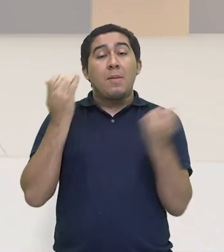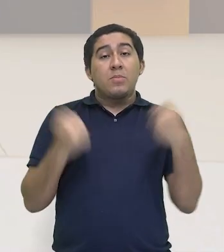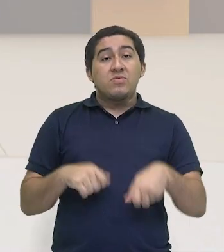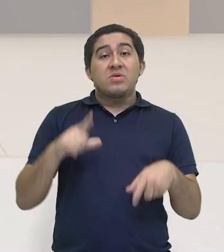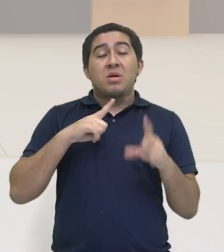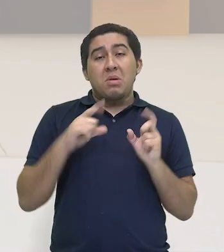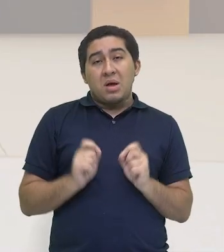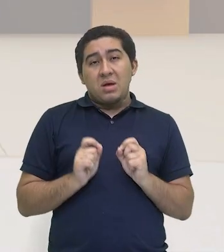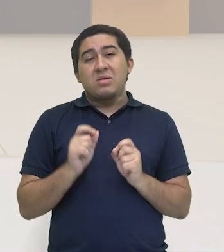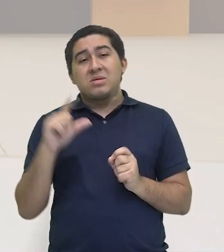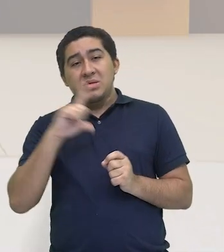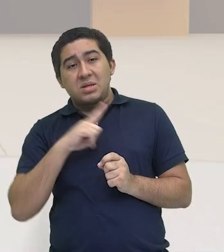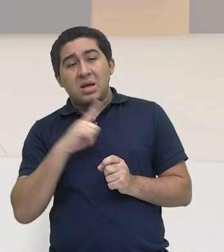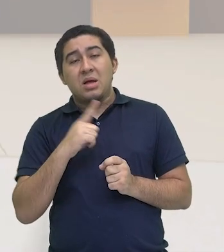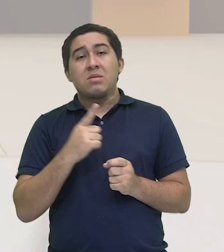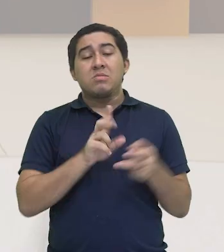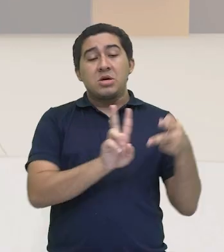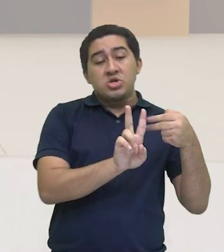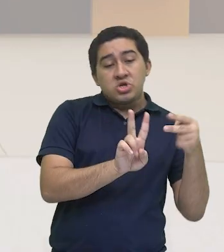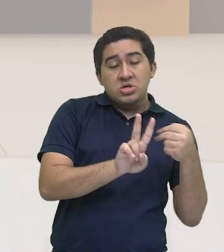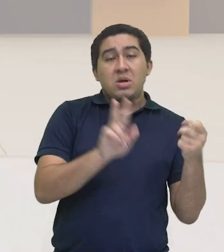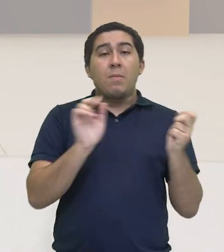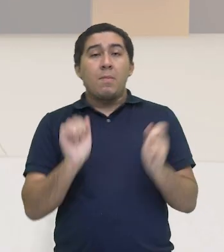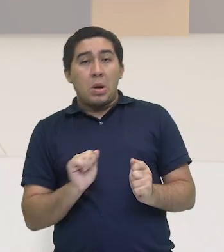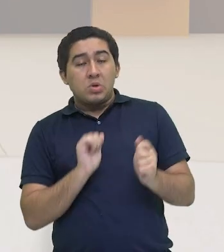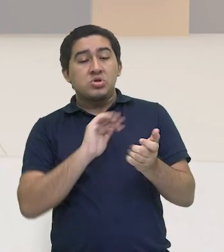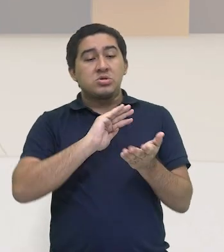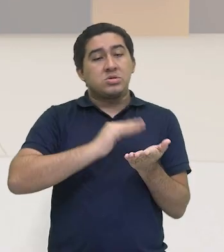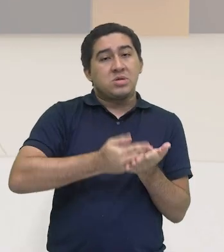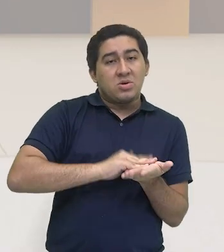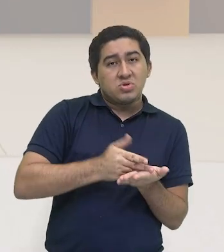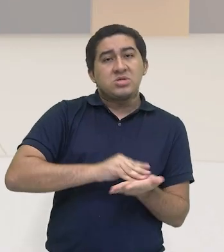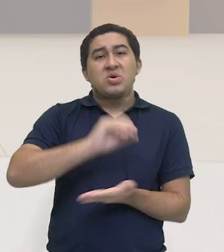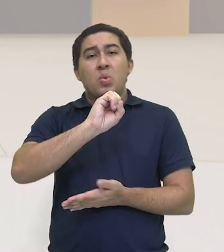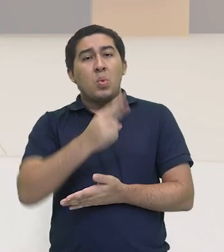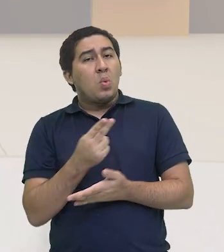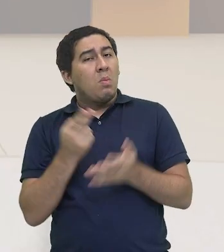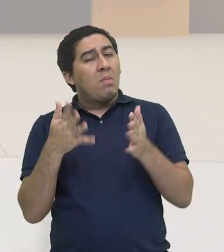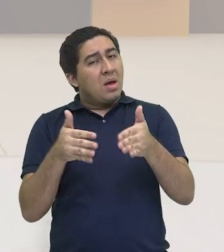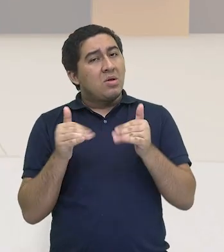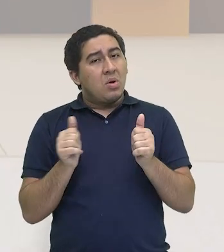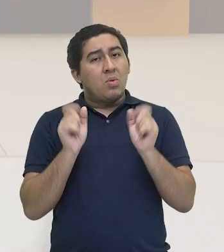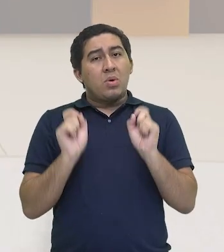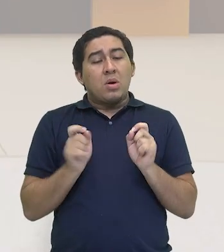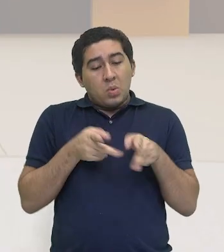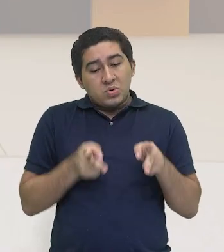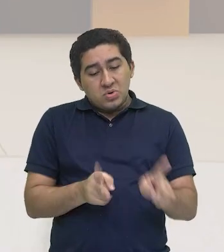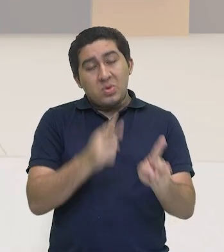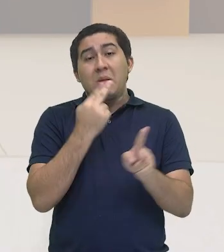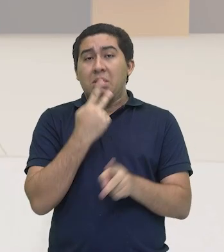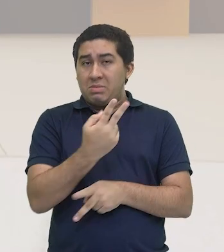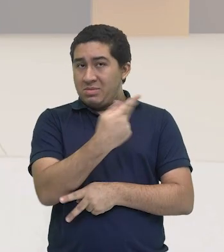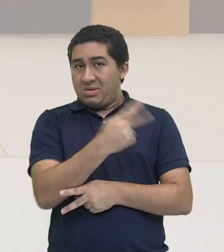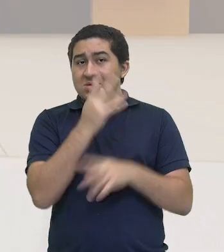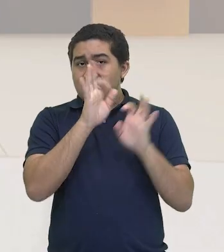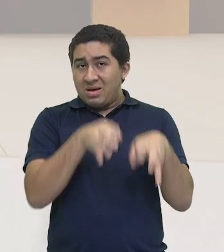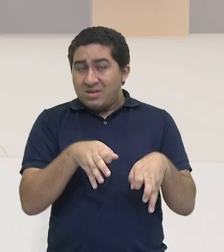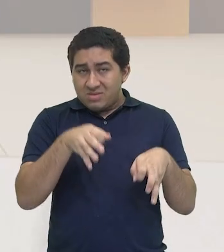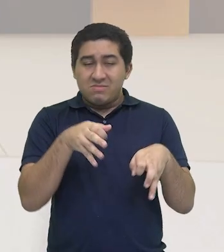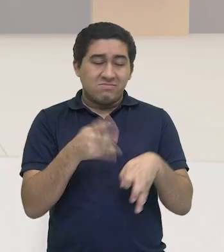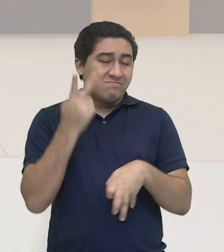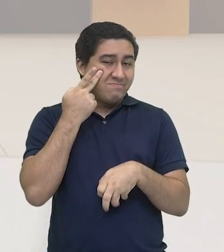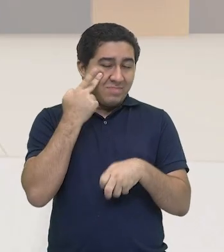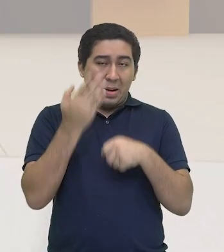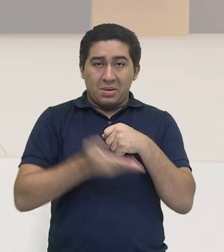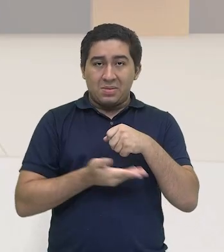a tradução das músicas indígenas ou é preferível que deixe Eu mesmo? acho que é melhor deixar rolar. No original mesmo,